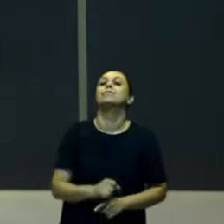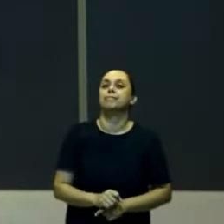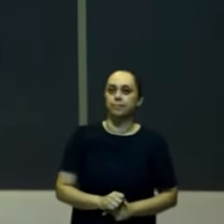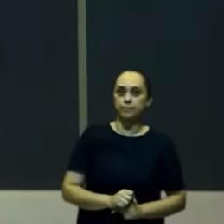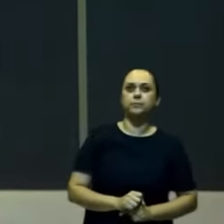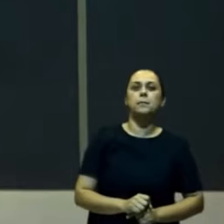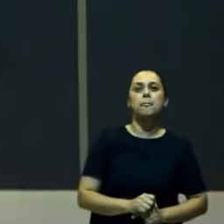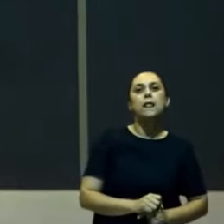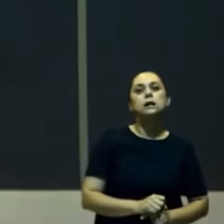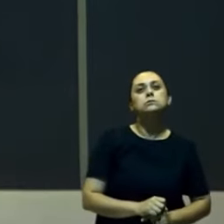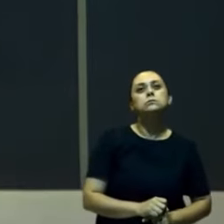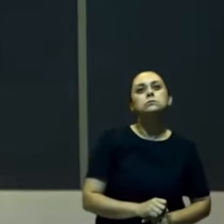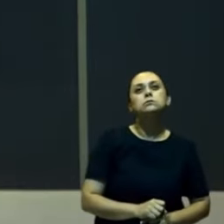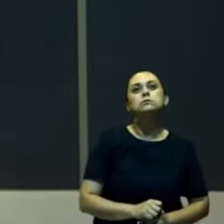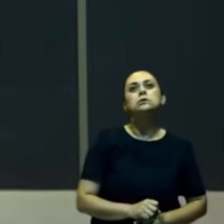de roubo,